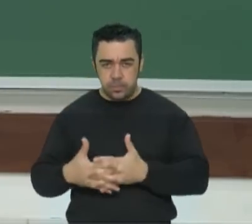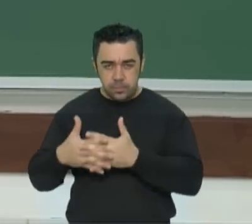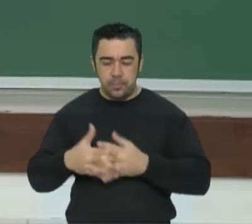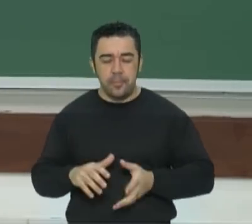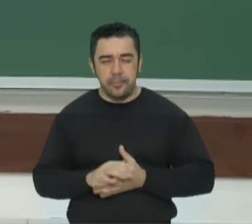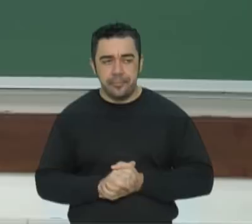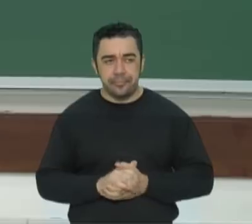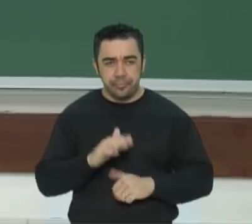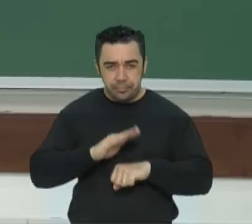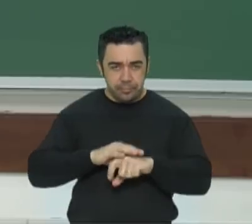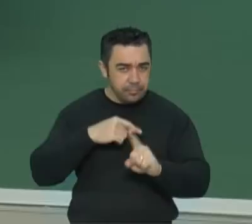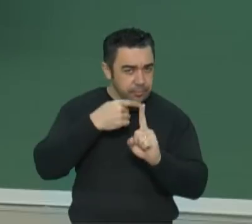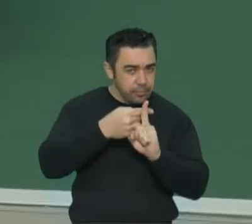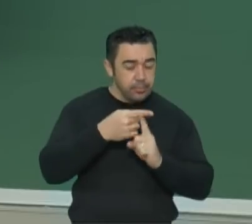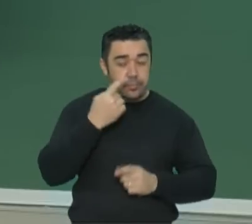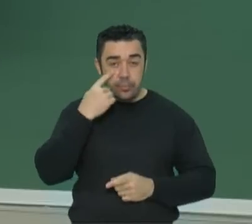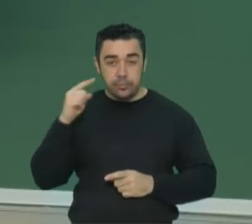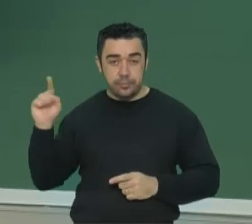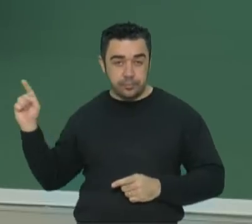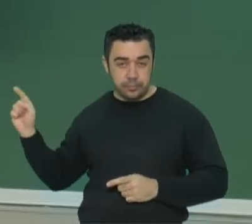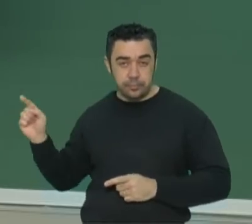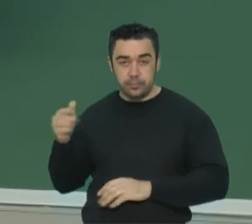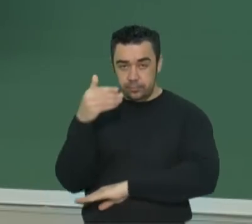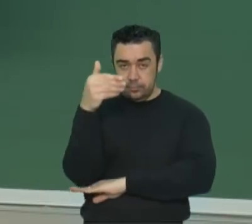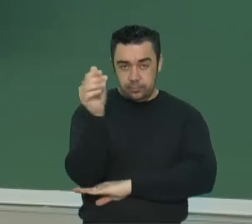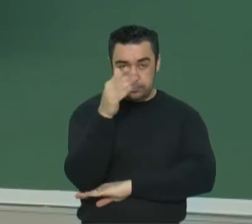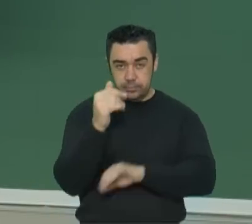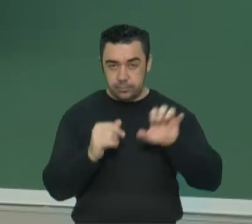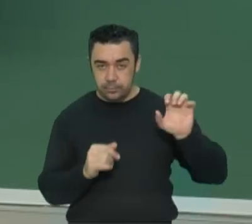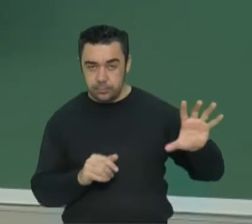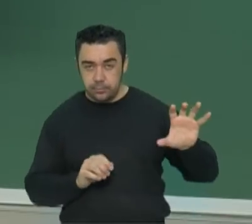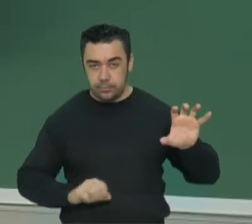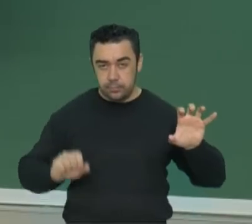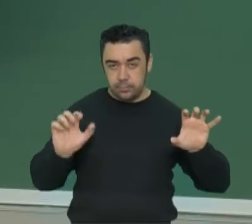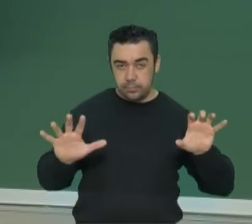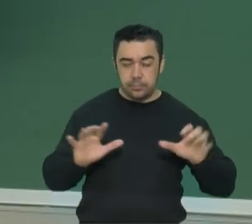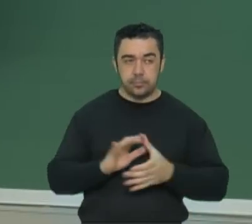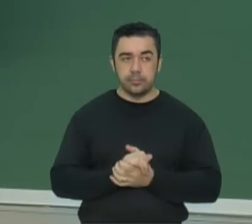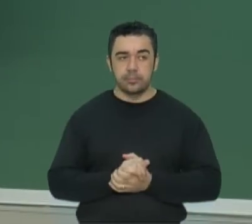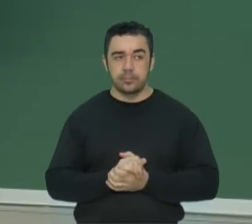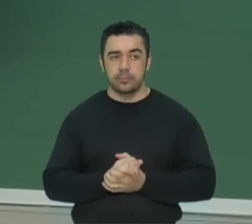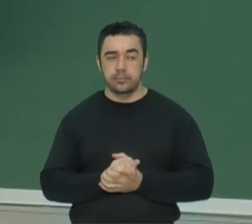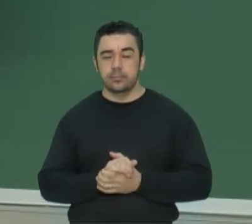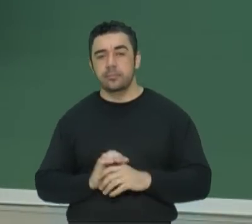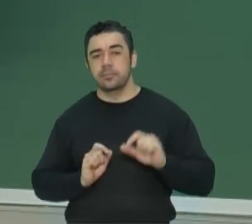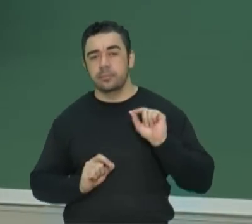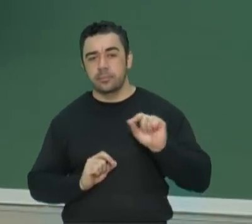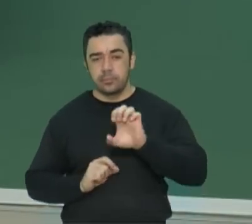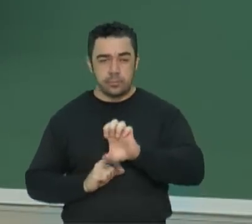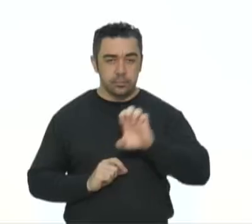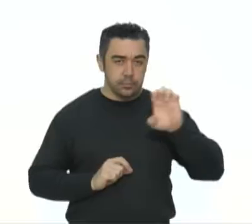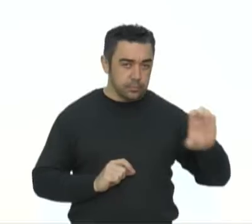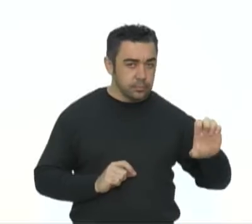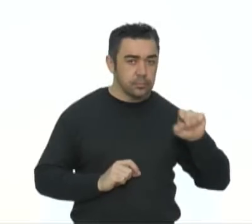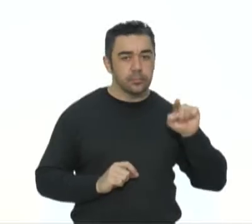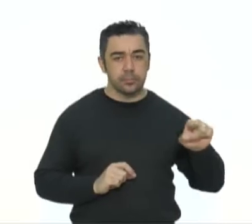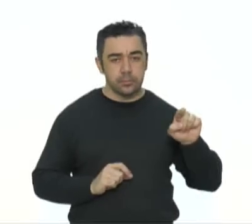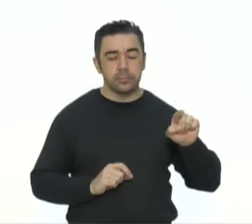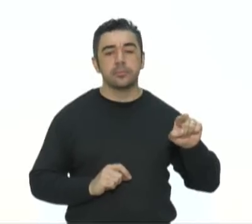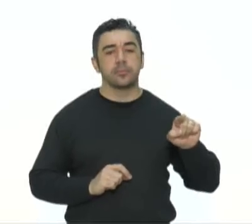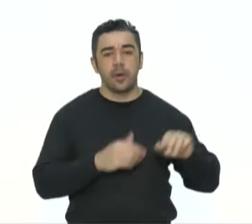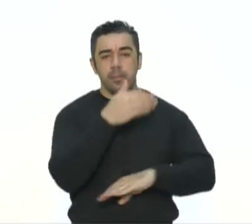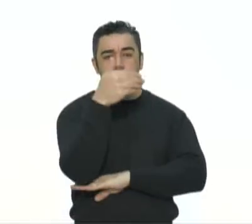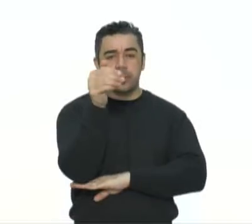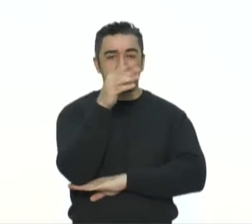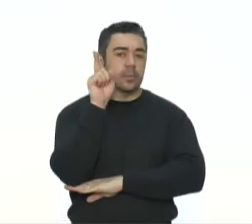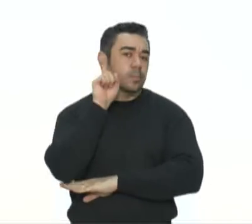Mas para você, os dois lados da disputa, então, vamos configurar os lados. Então, você tem do seu lado esquerdo a bandeira